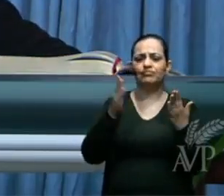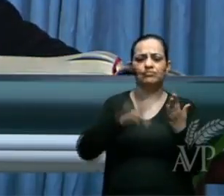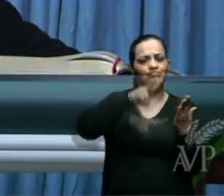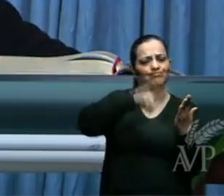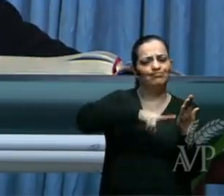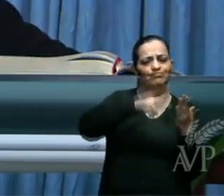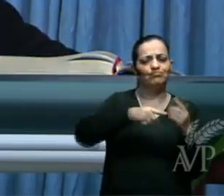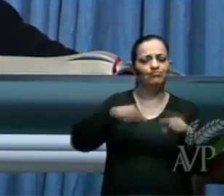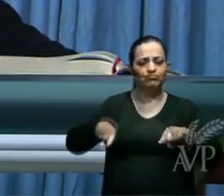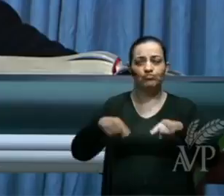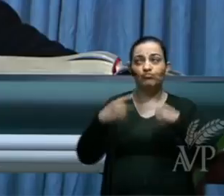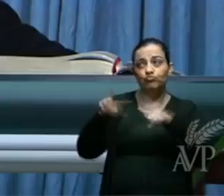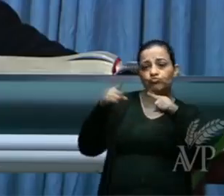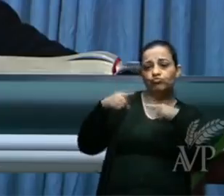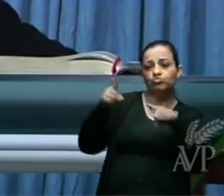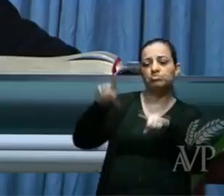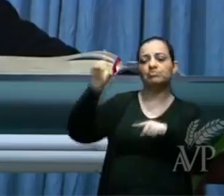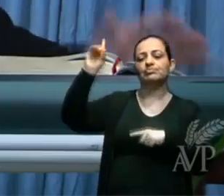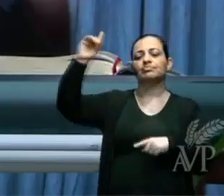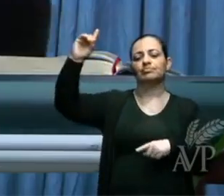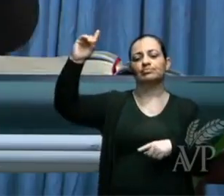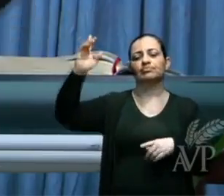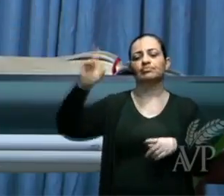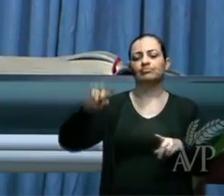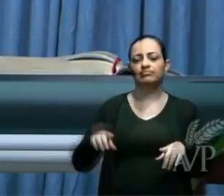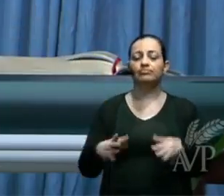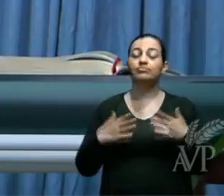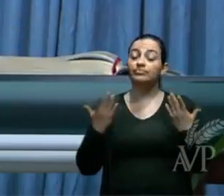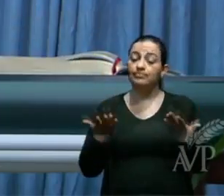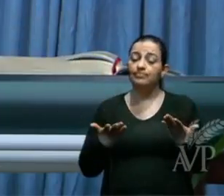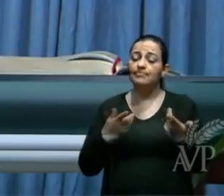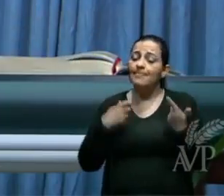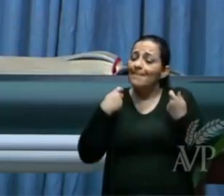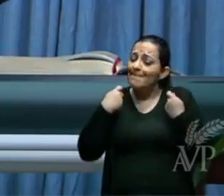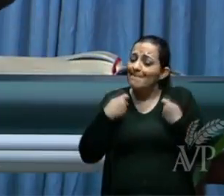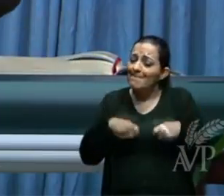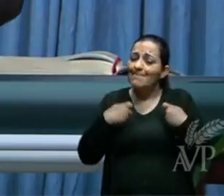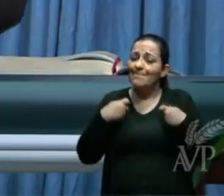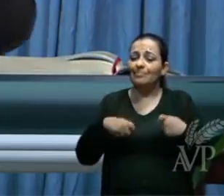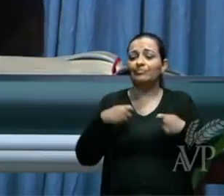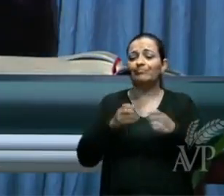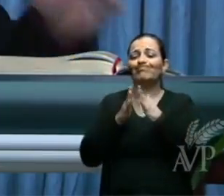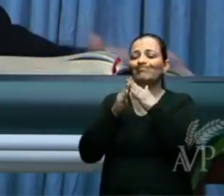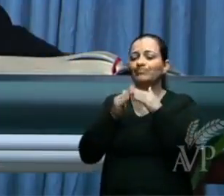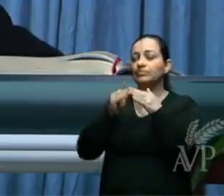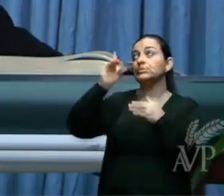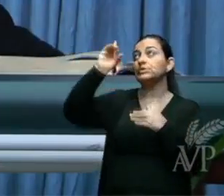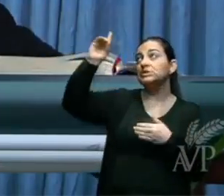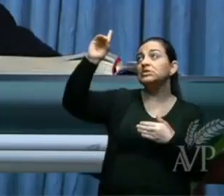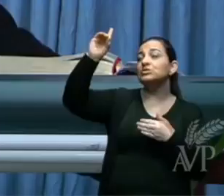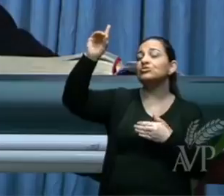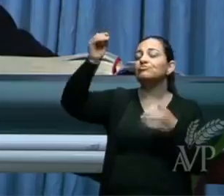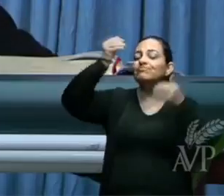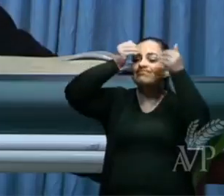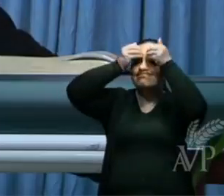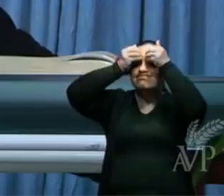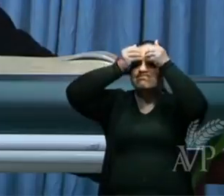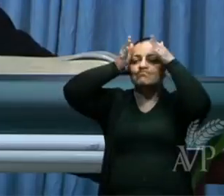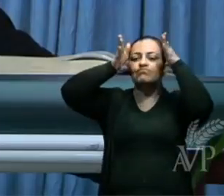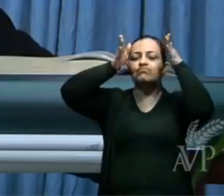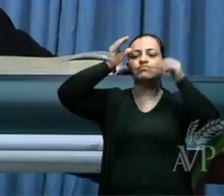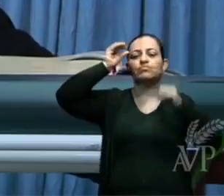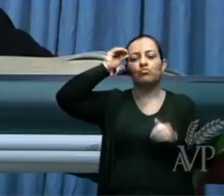contra deus então precisamos pedir a deus o entendimento